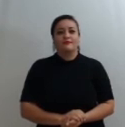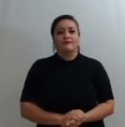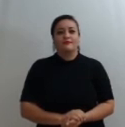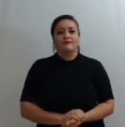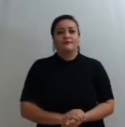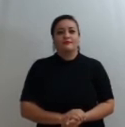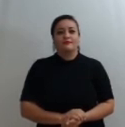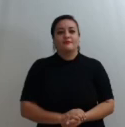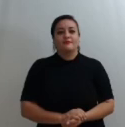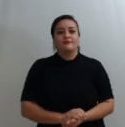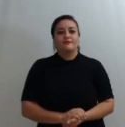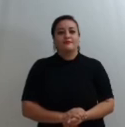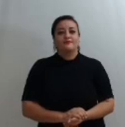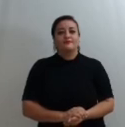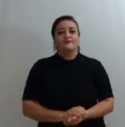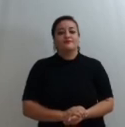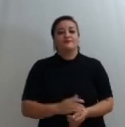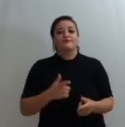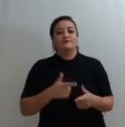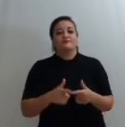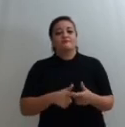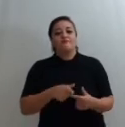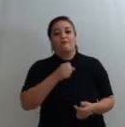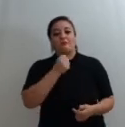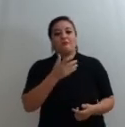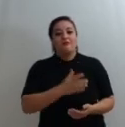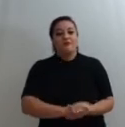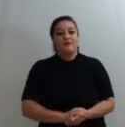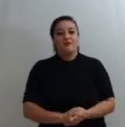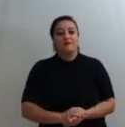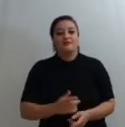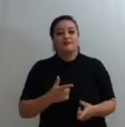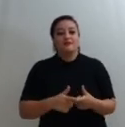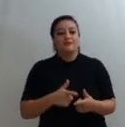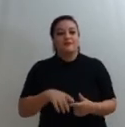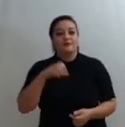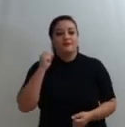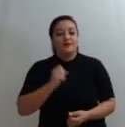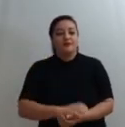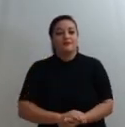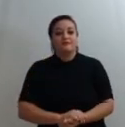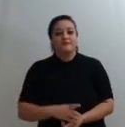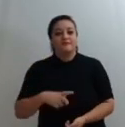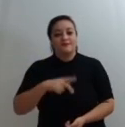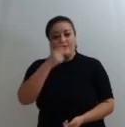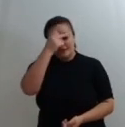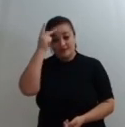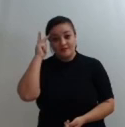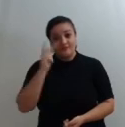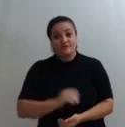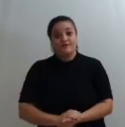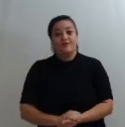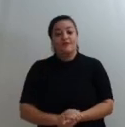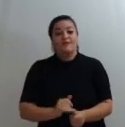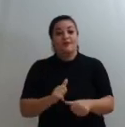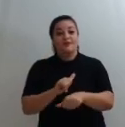início ao julgamento. O microfone aberto. Alguém deve estar assistindo pelo YouTube da